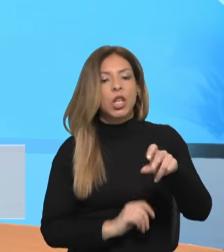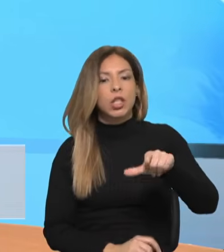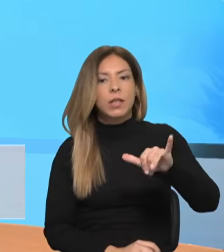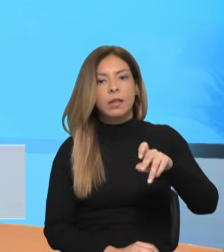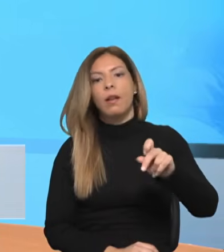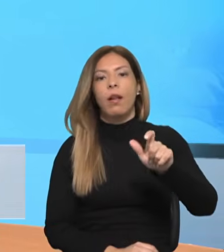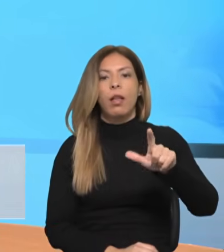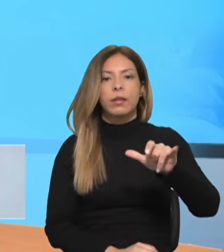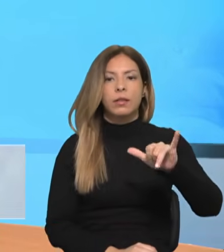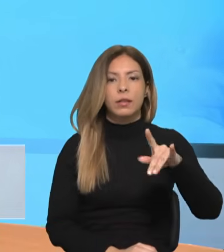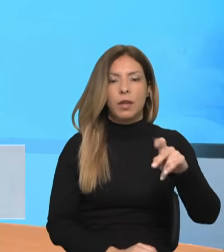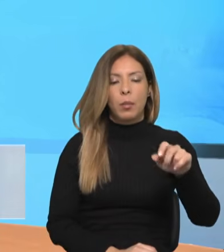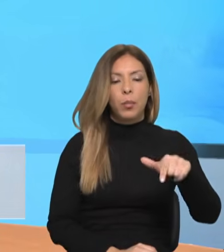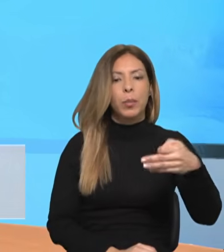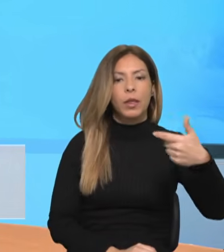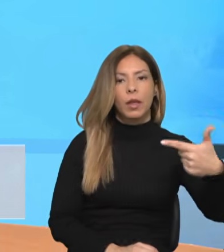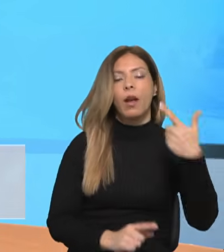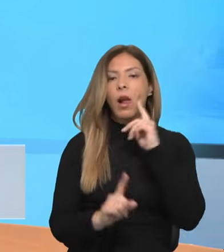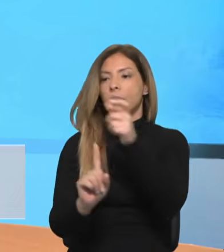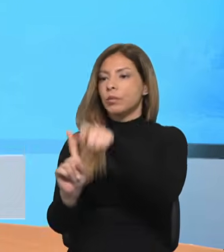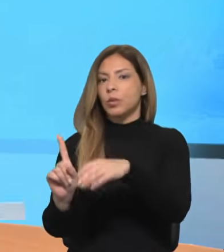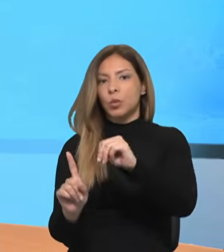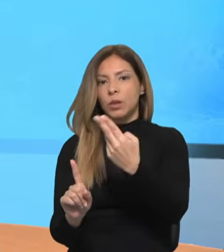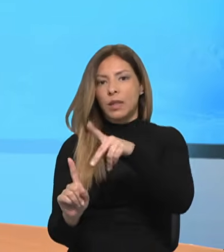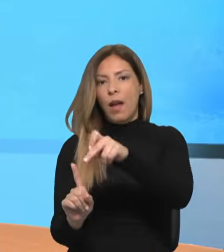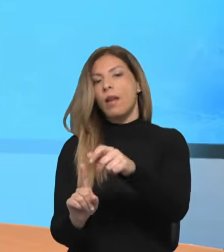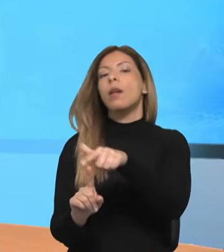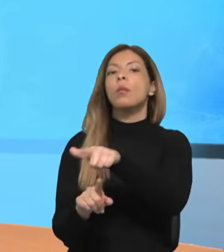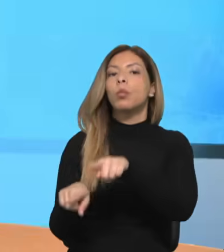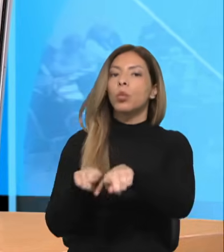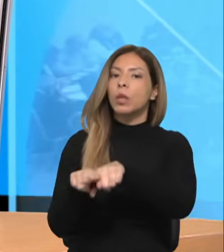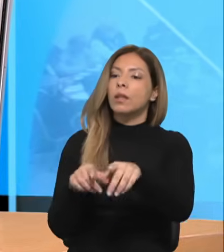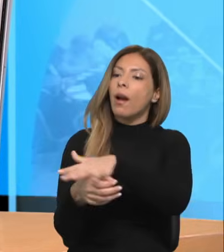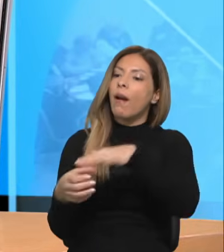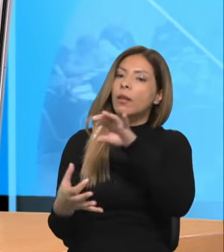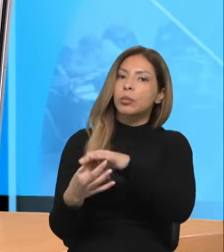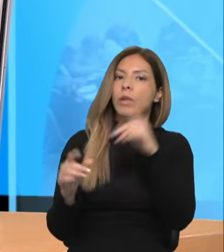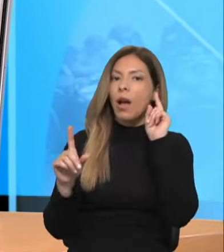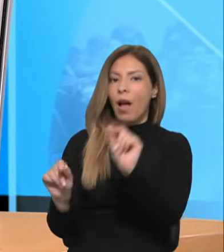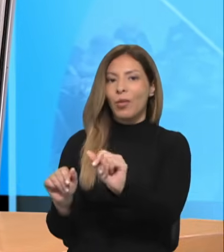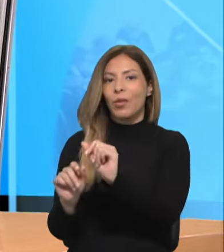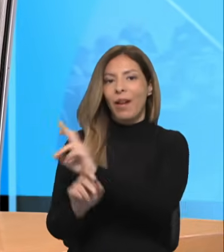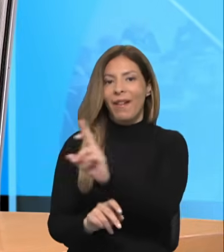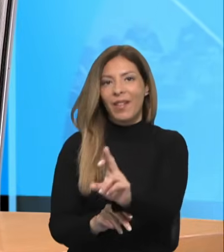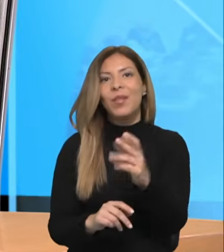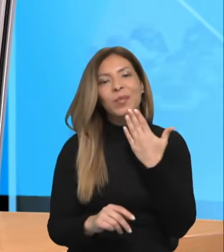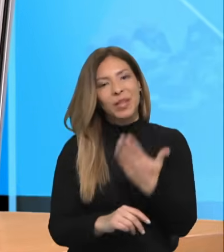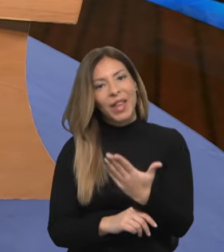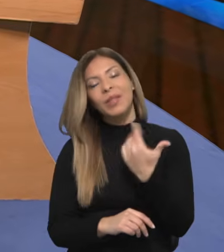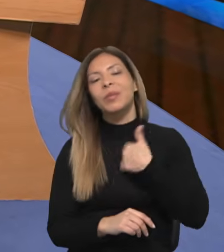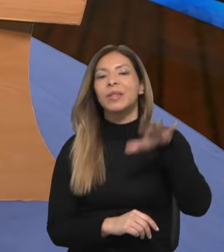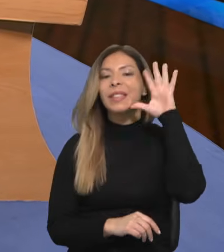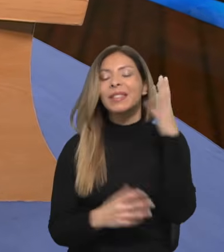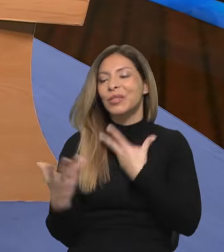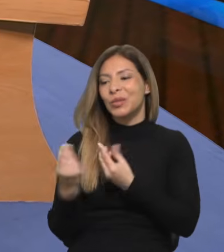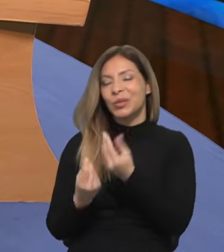agência.eclesia.pt. Falamos agora com Susana Madureira Martins, editora de Política da Renascença. Cumprimento, muito boa tarde. Boa tarde. Obrigado, Susana, por estares